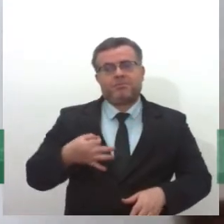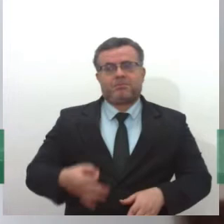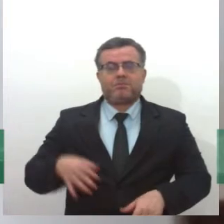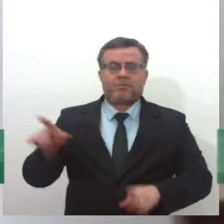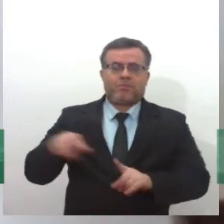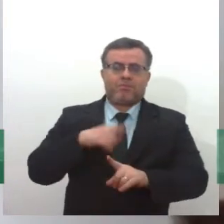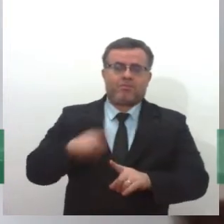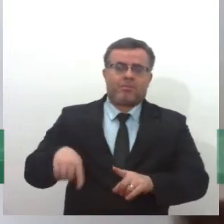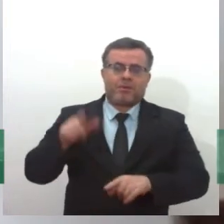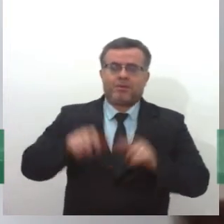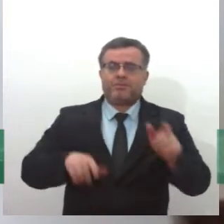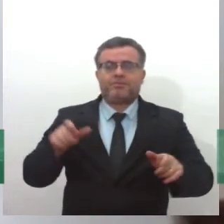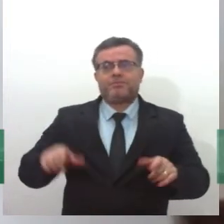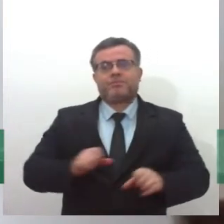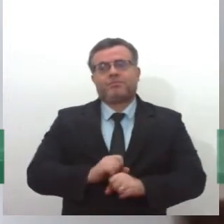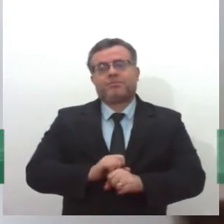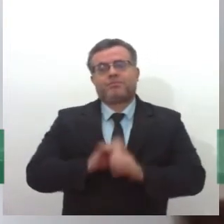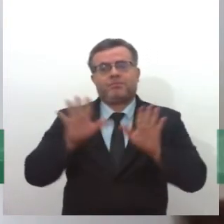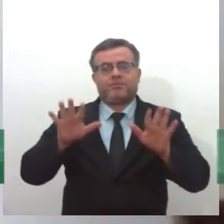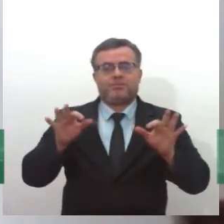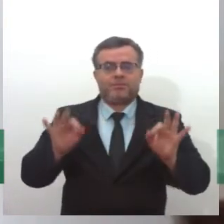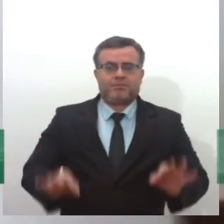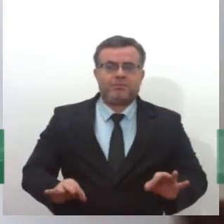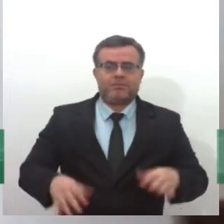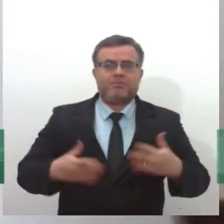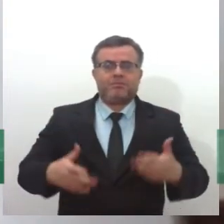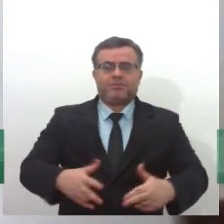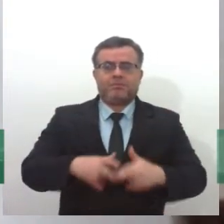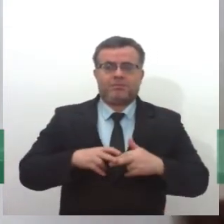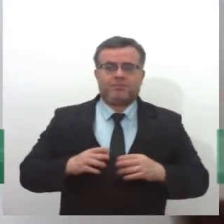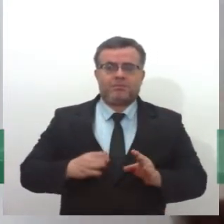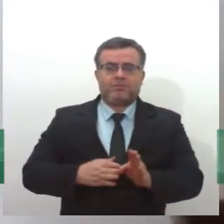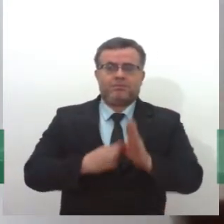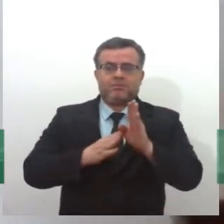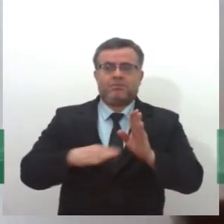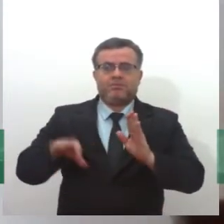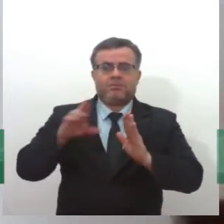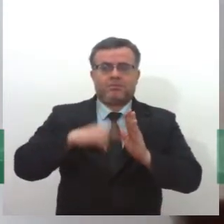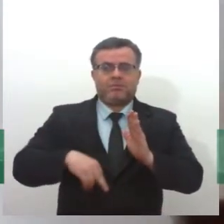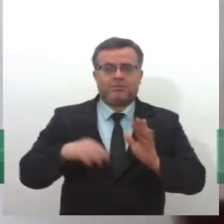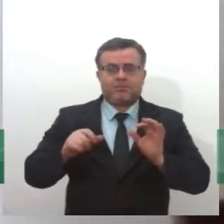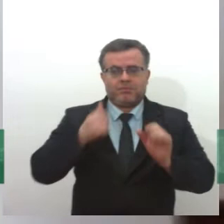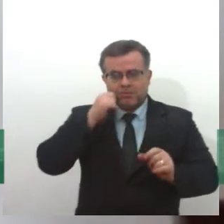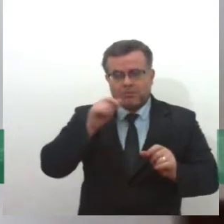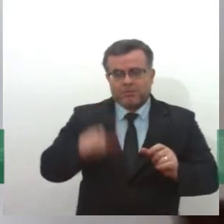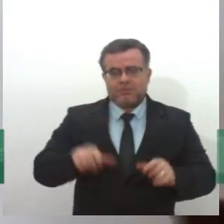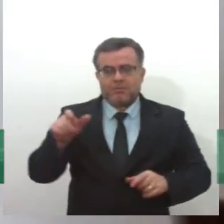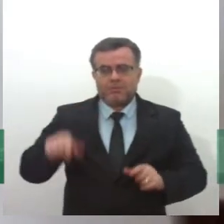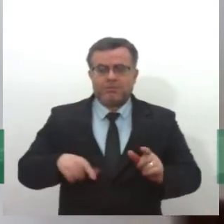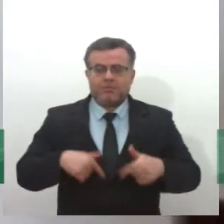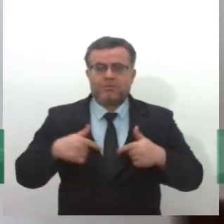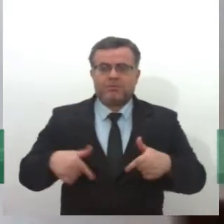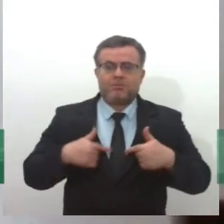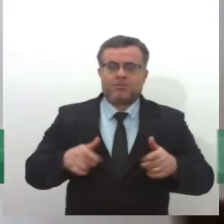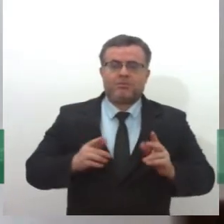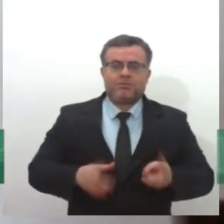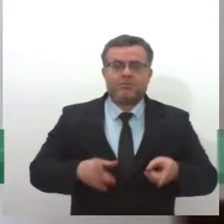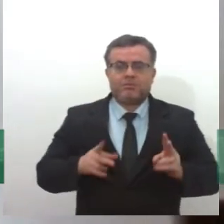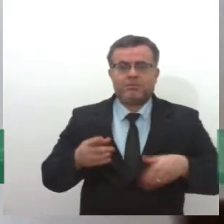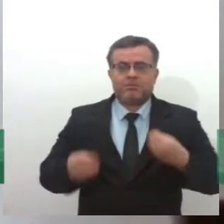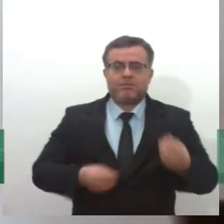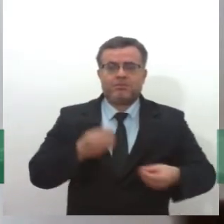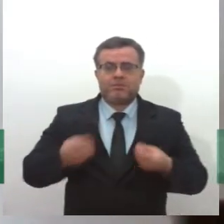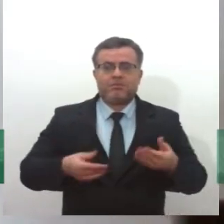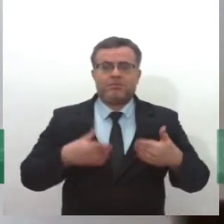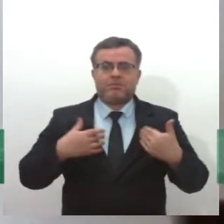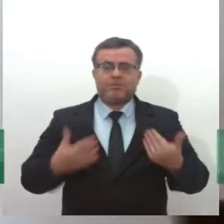que se identificam claramente com ele. E, em seguida, você trazer uma relatora, agora mulher, que defende, inclusive,